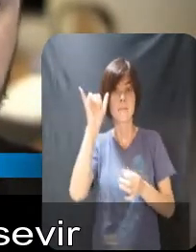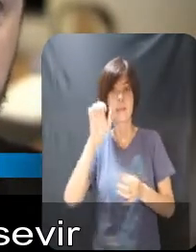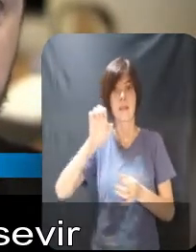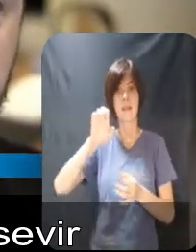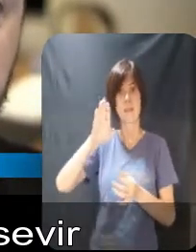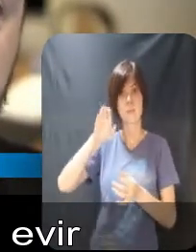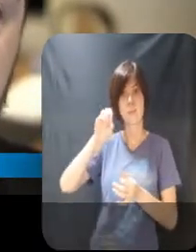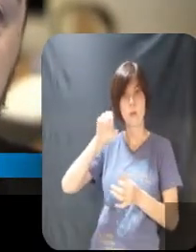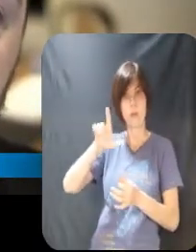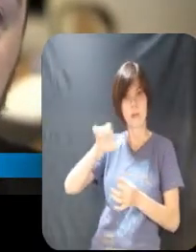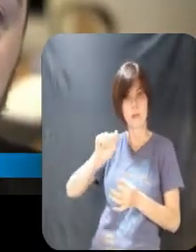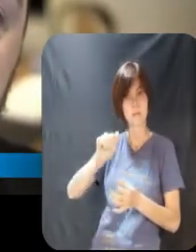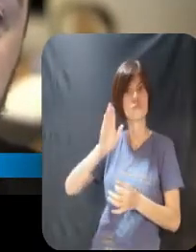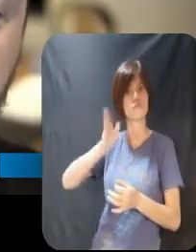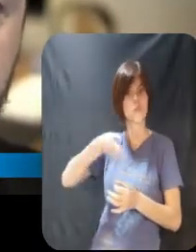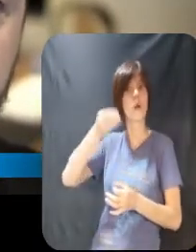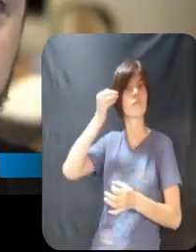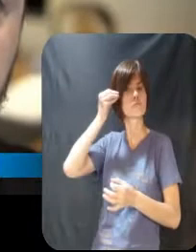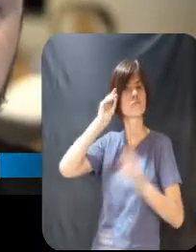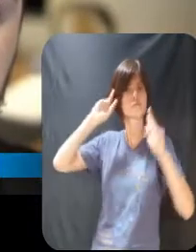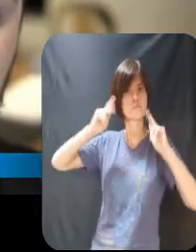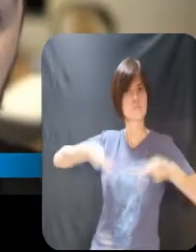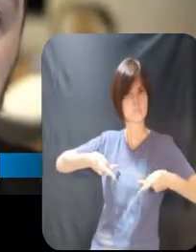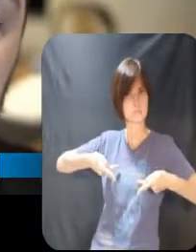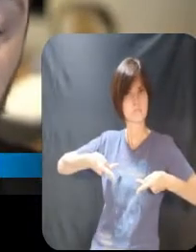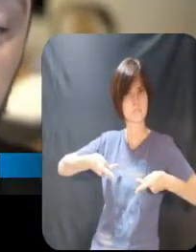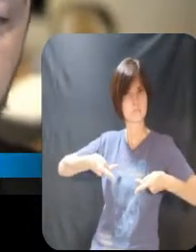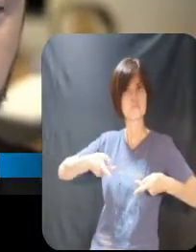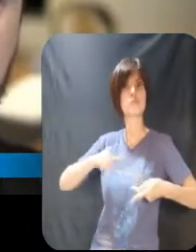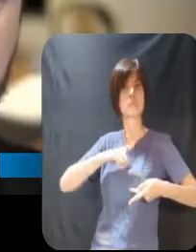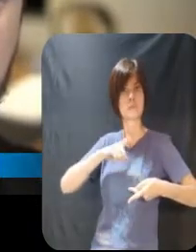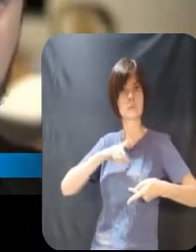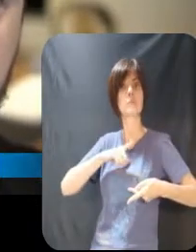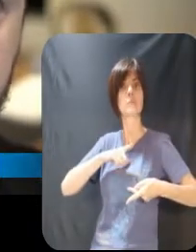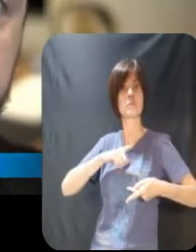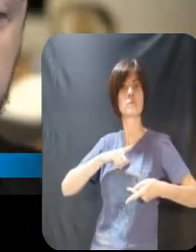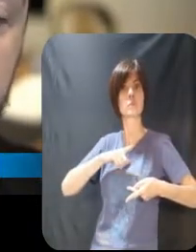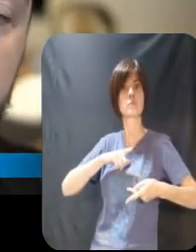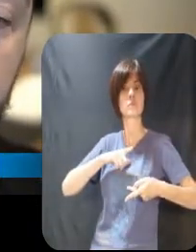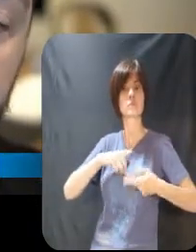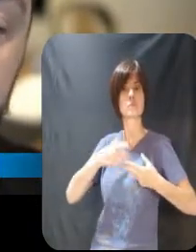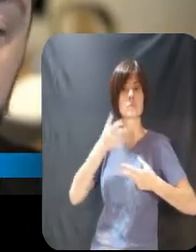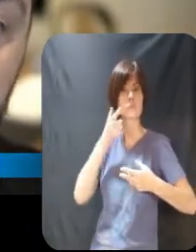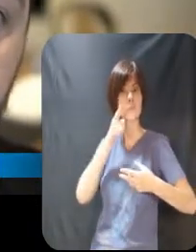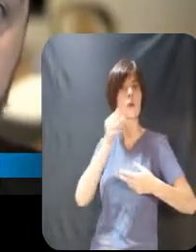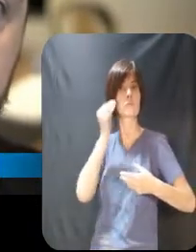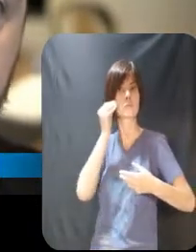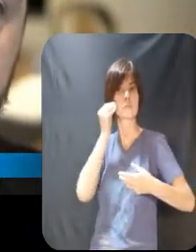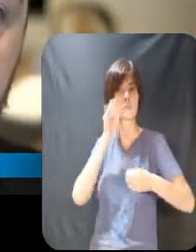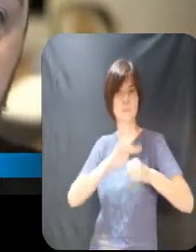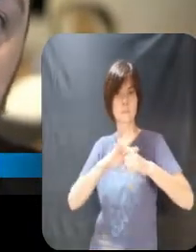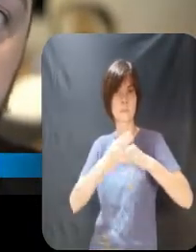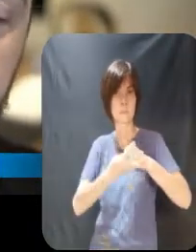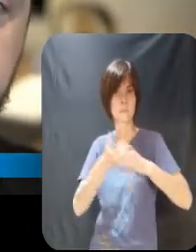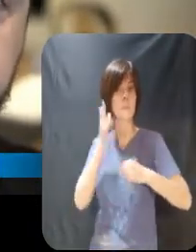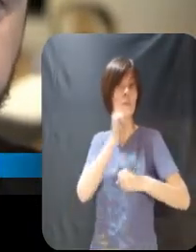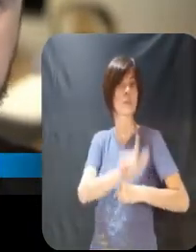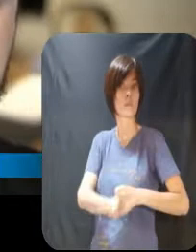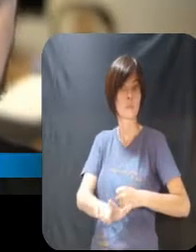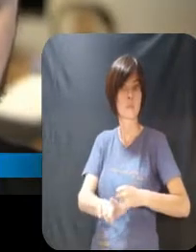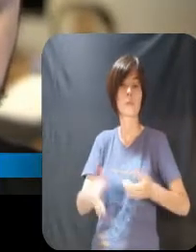e aparentemente ele tem ação em coronavírus, ele está sendo testado em laboratório. E nessa semana que eu estou gravando a live, do dia 20 de